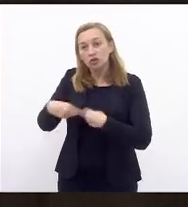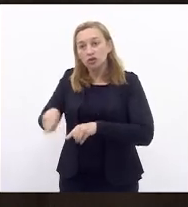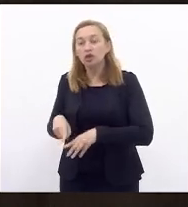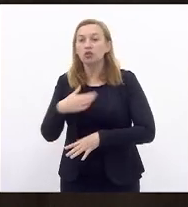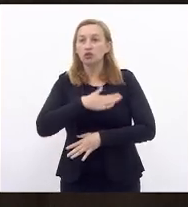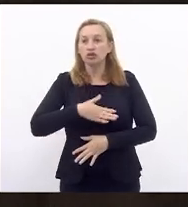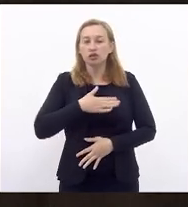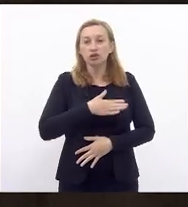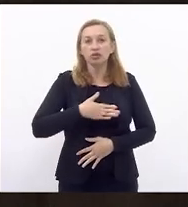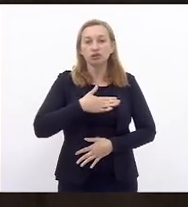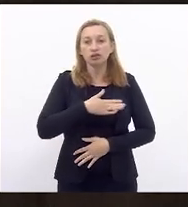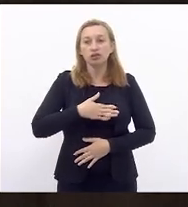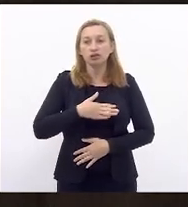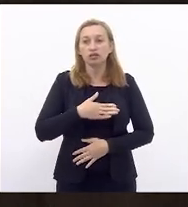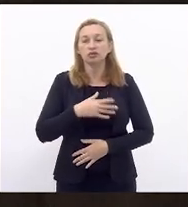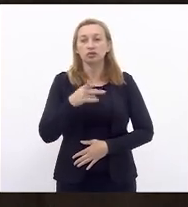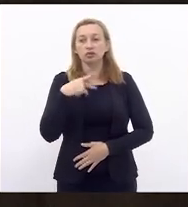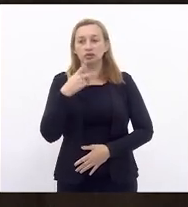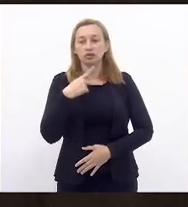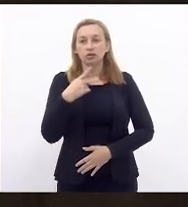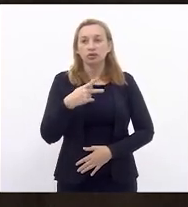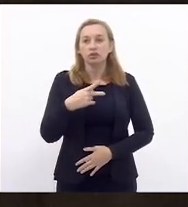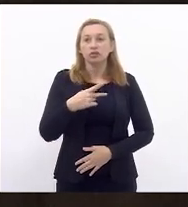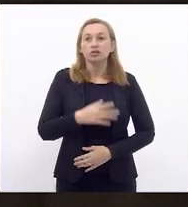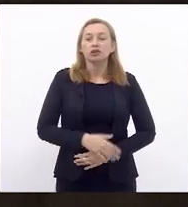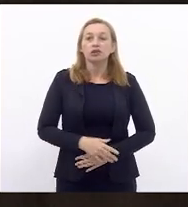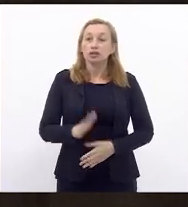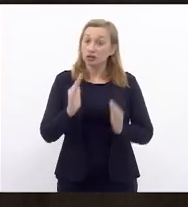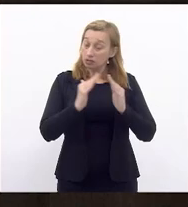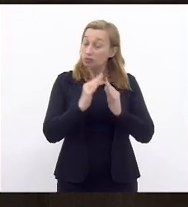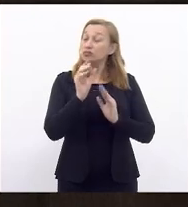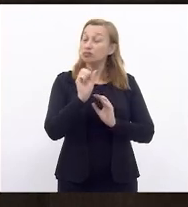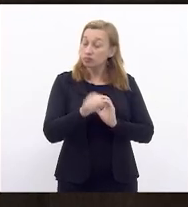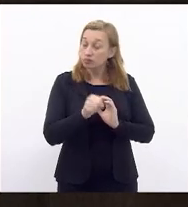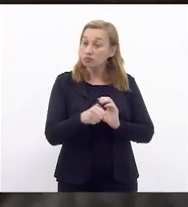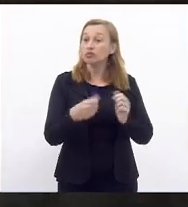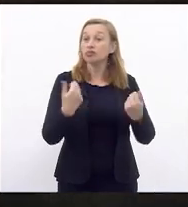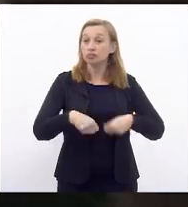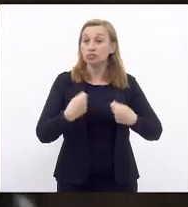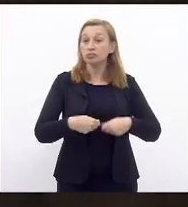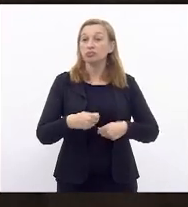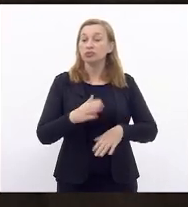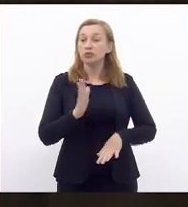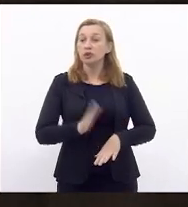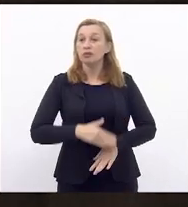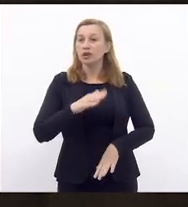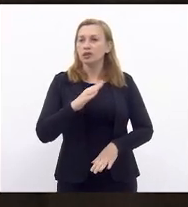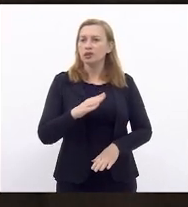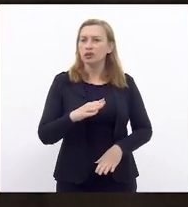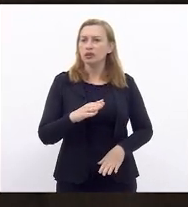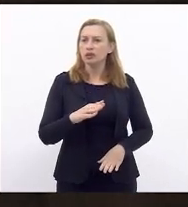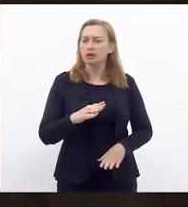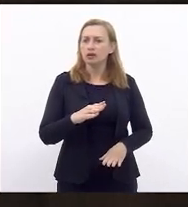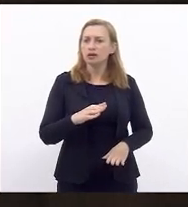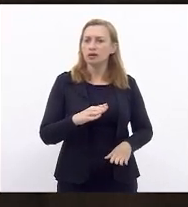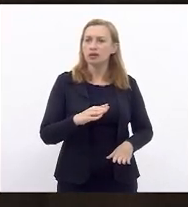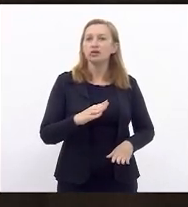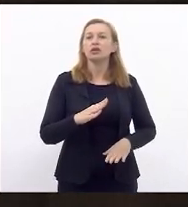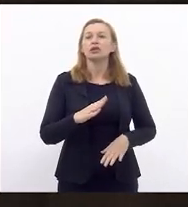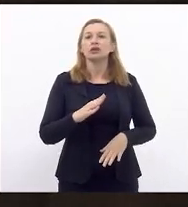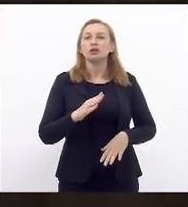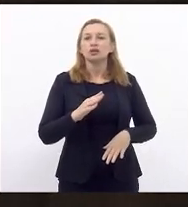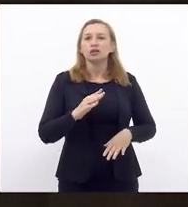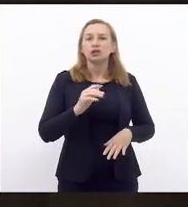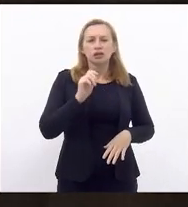gostaria de fazer uma ressalva, senhora presidenta, que essa casa precisa sim de mais padeiros, de mais empregadas